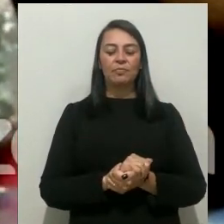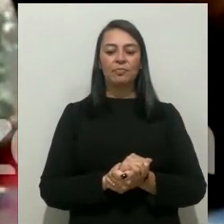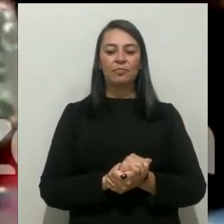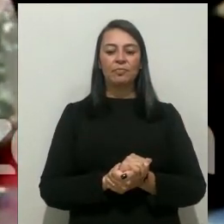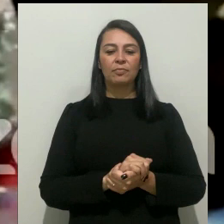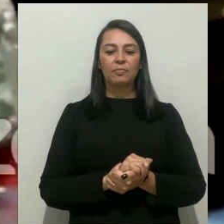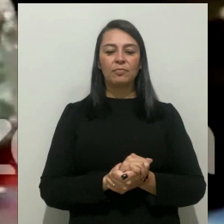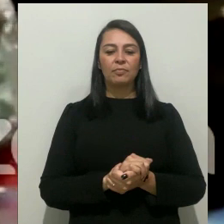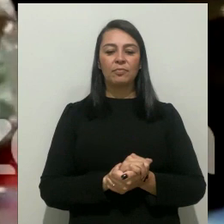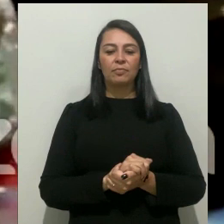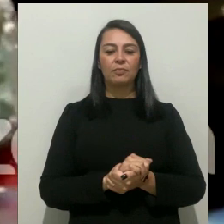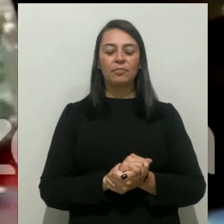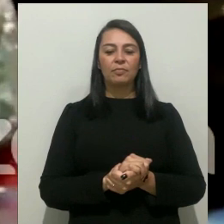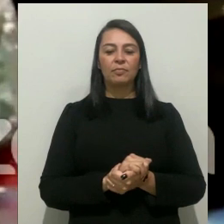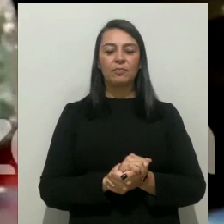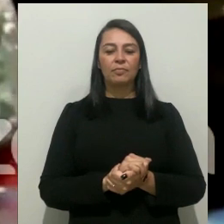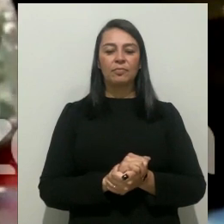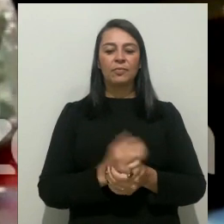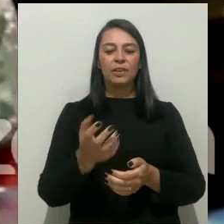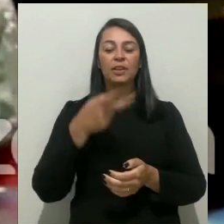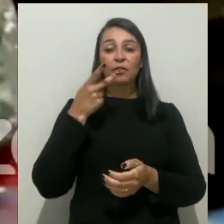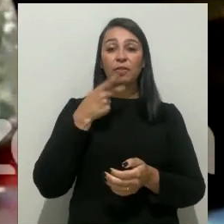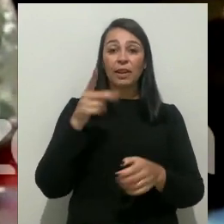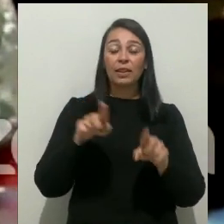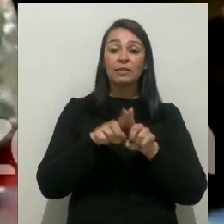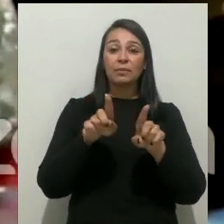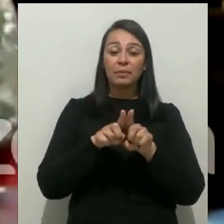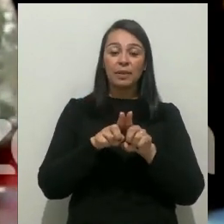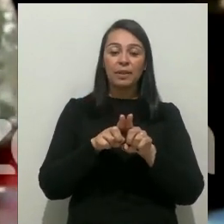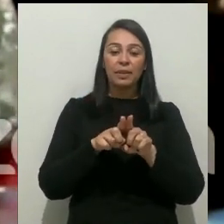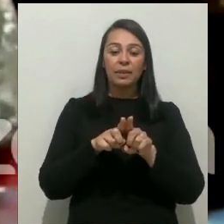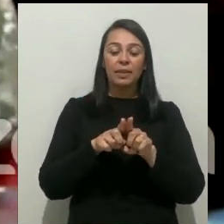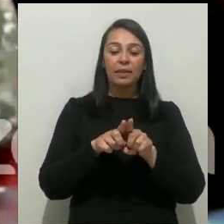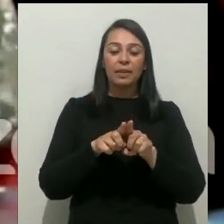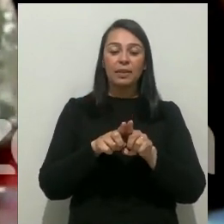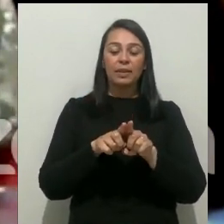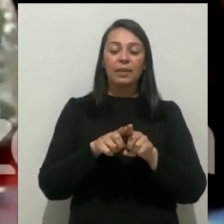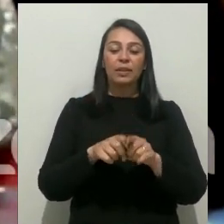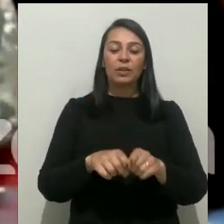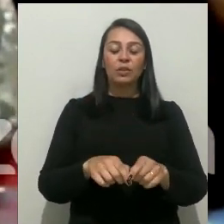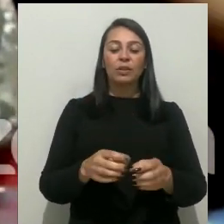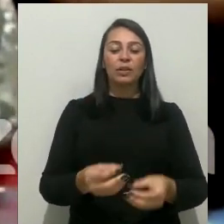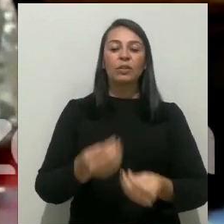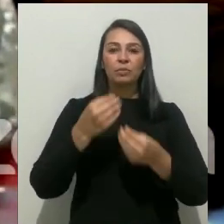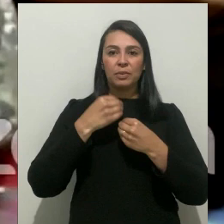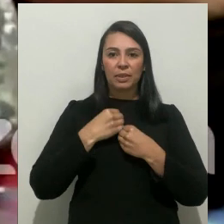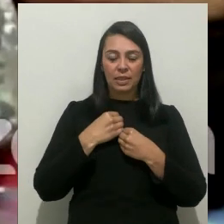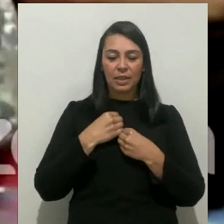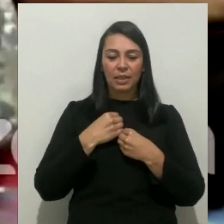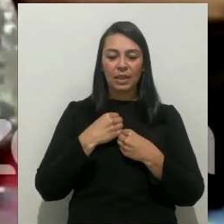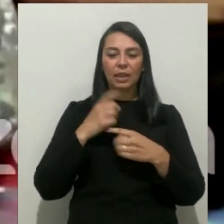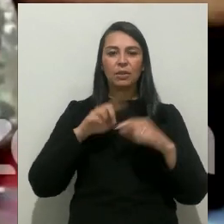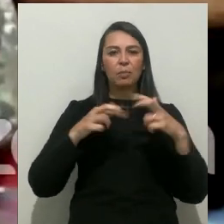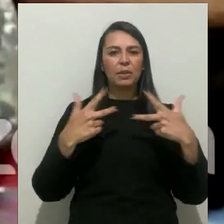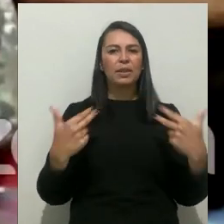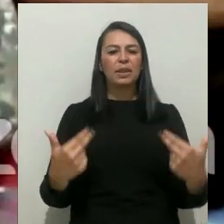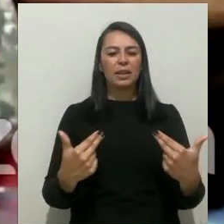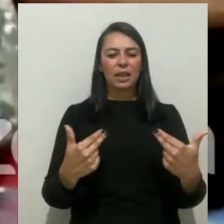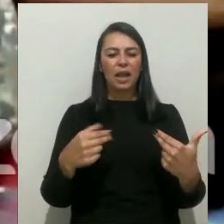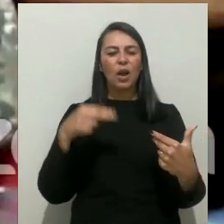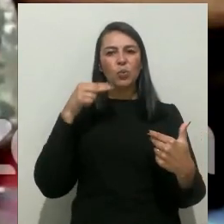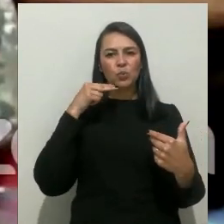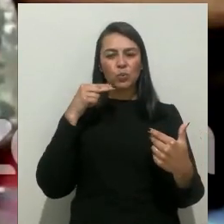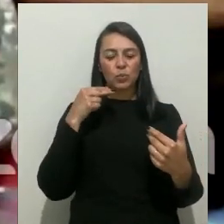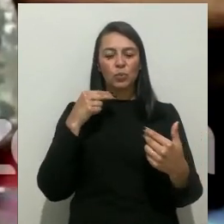a presença do Jorge Silva Costa, que foi exatamente de onde eu herdei aqui a maior parte desse material, que foi